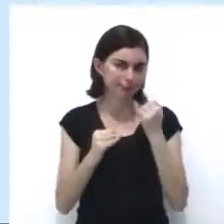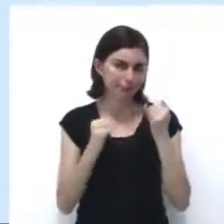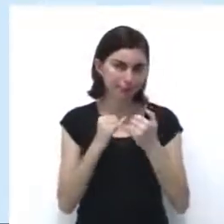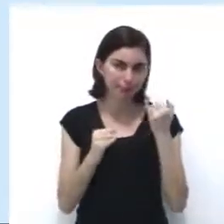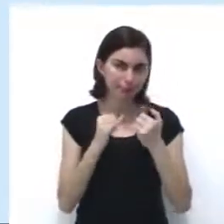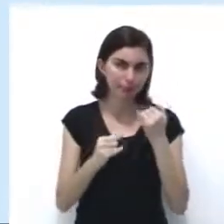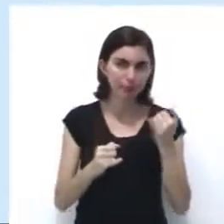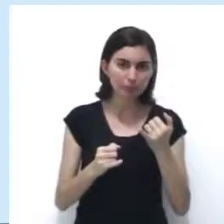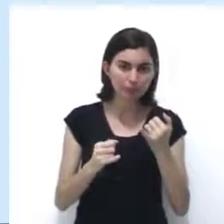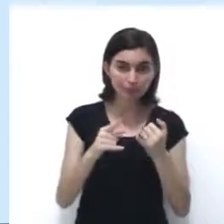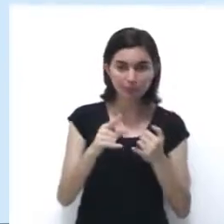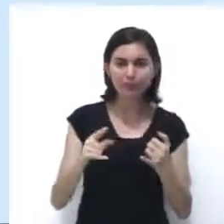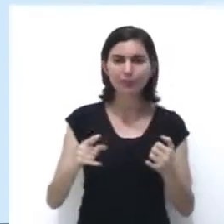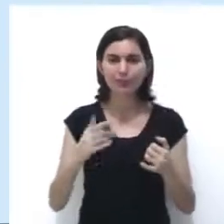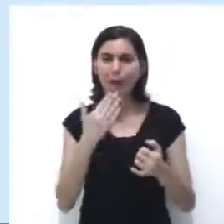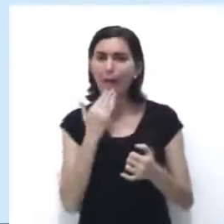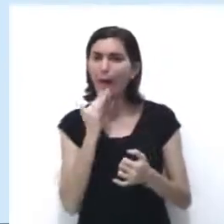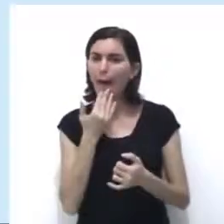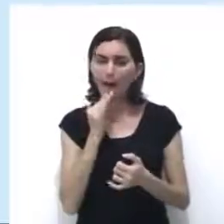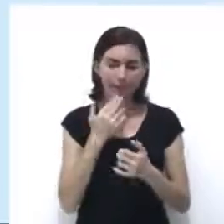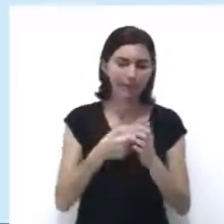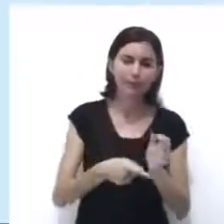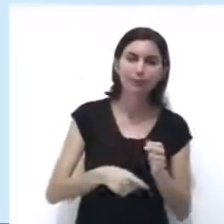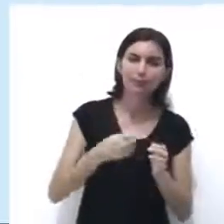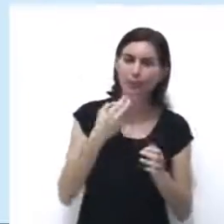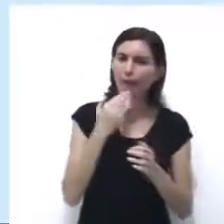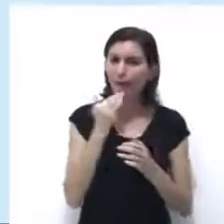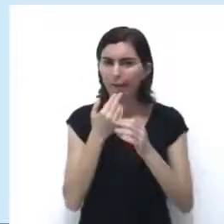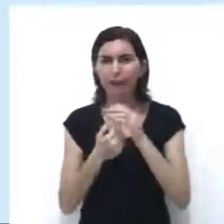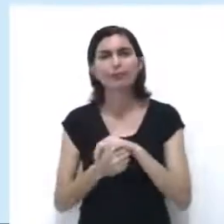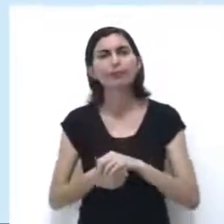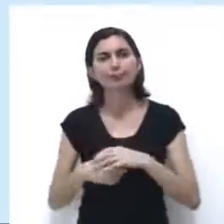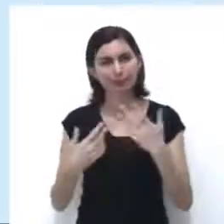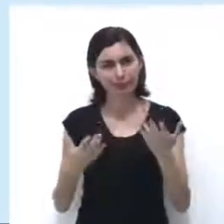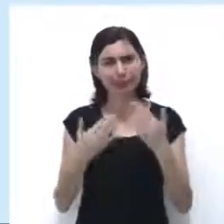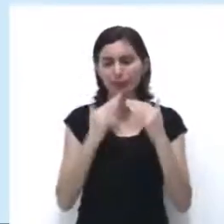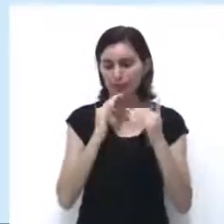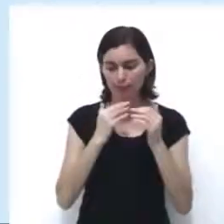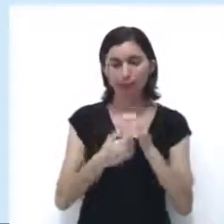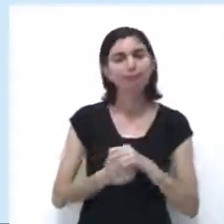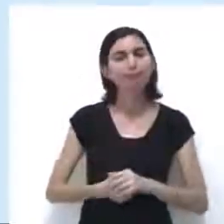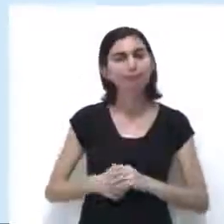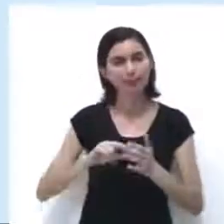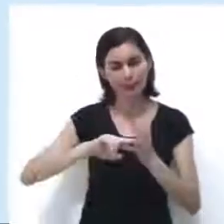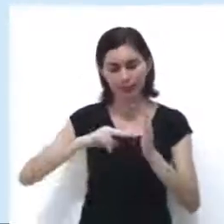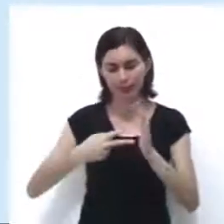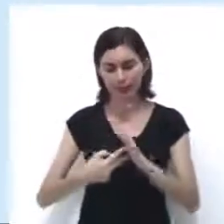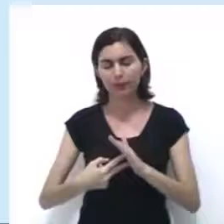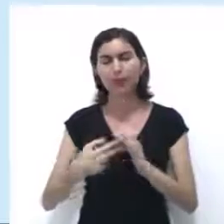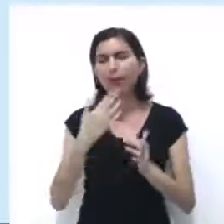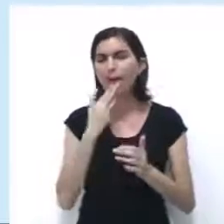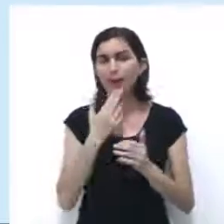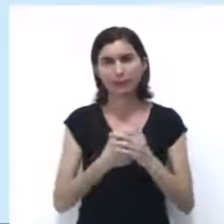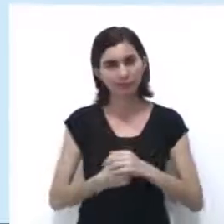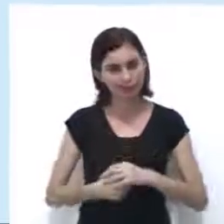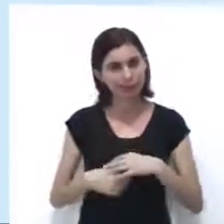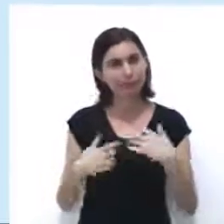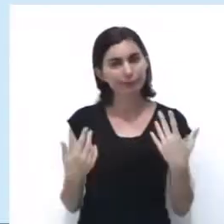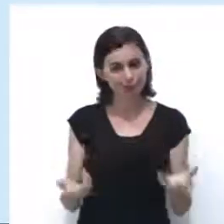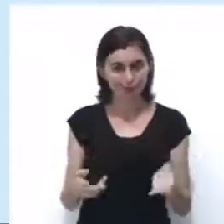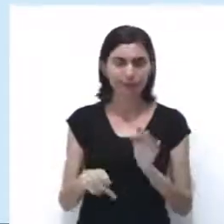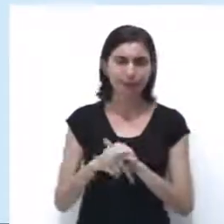Parece então ter havido uma deformidade, não é verdade? Então significa que as